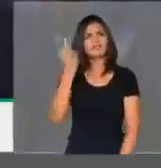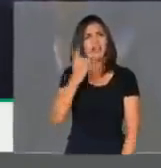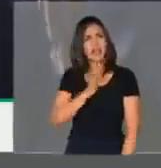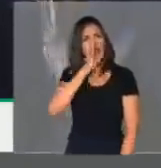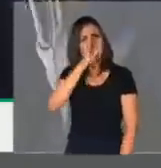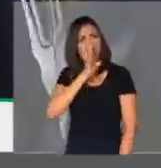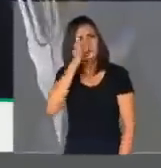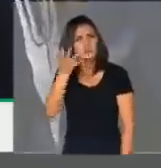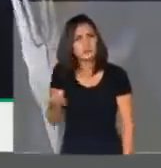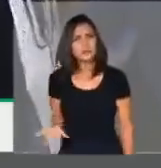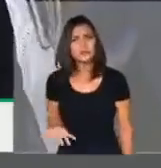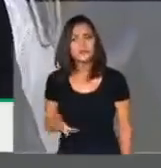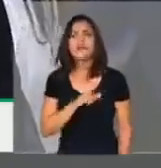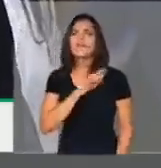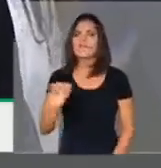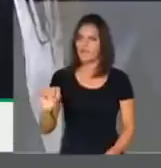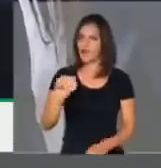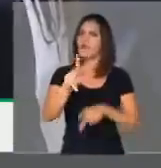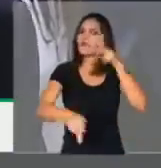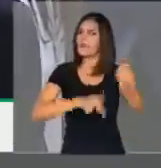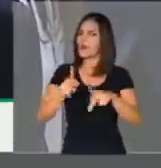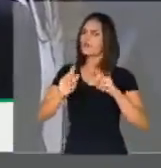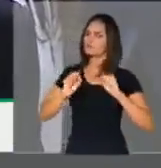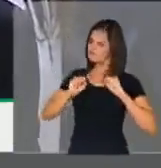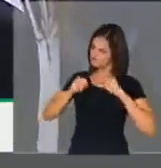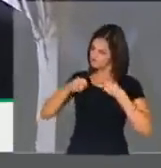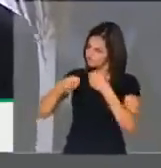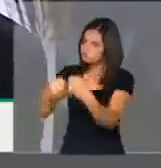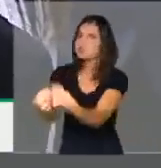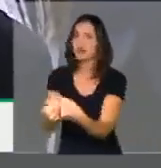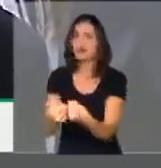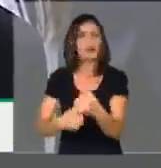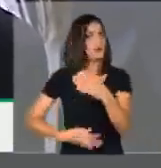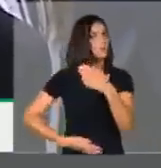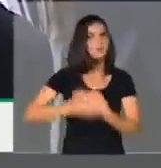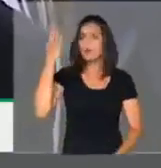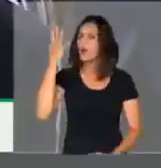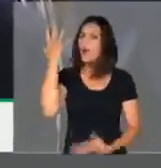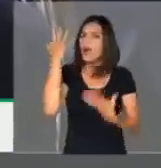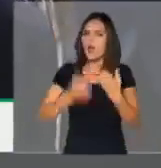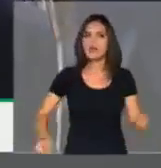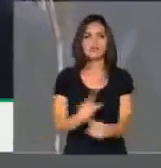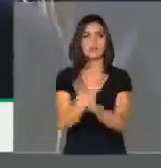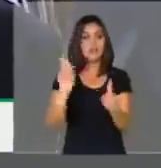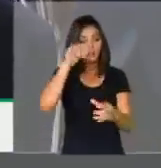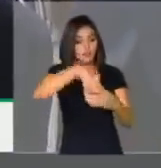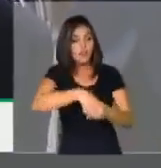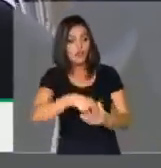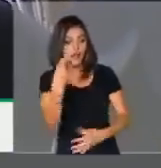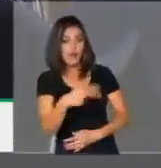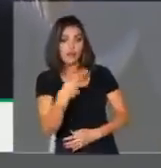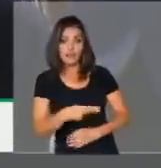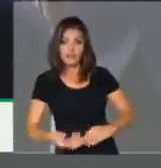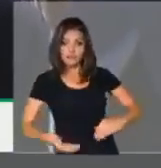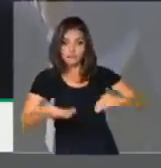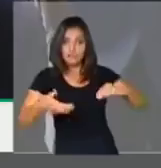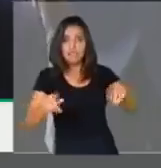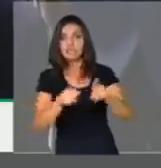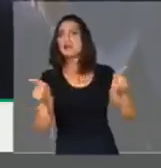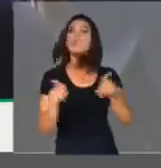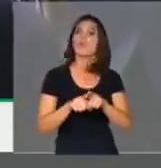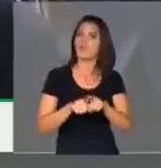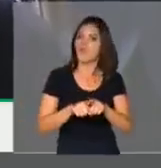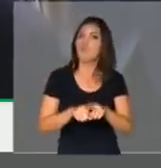total. Haverá reação na sociedade, haverá reação aqui dentro do Congresso, porque mesmo aqui,